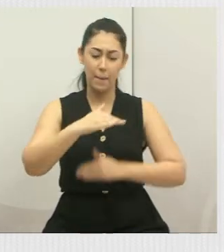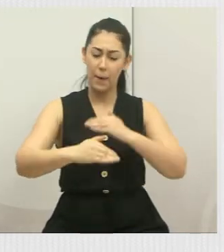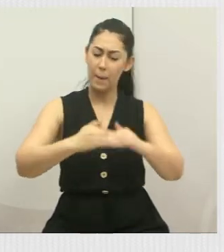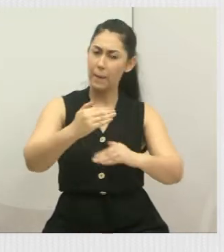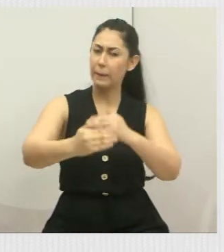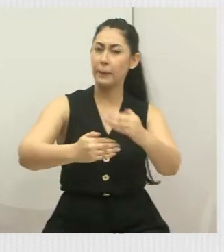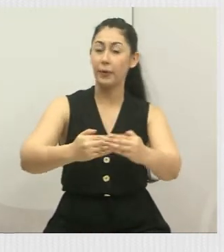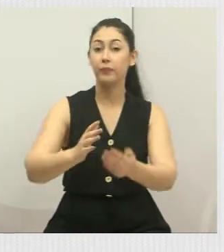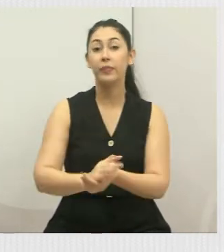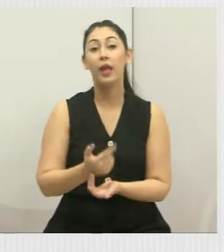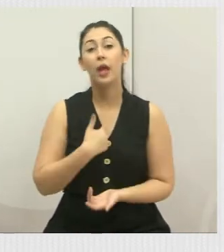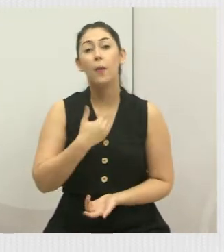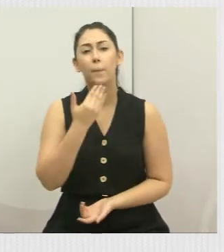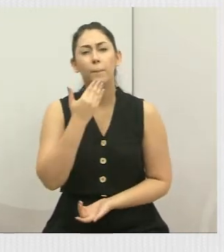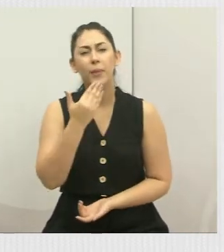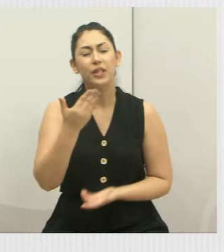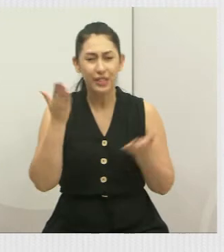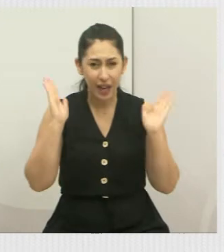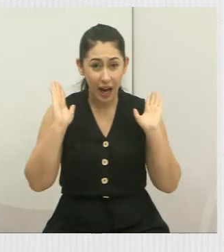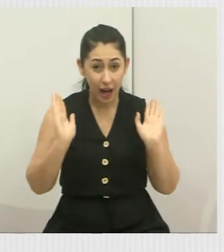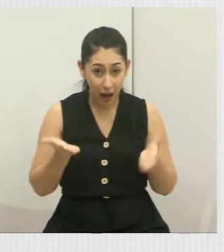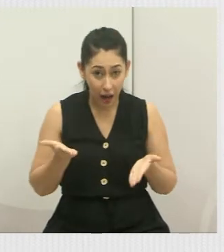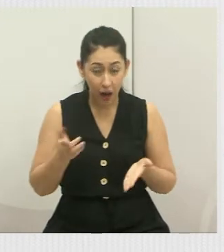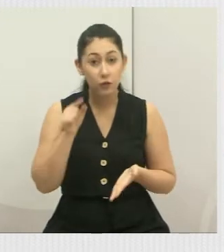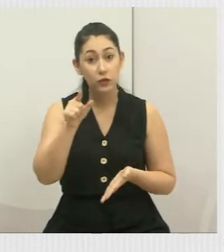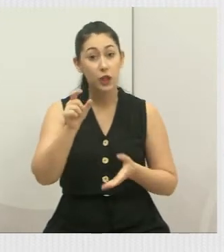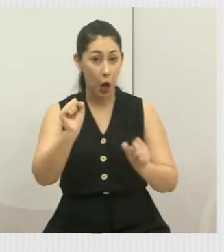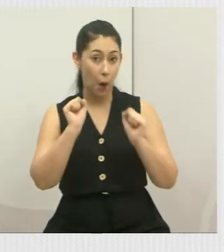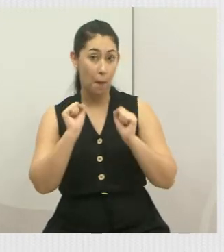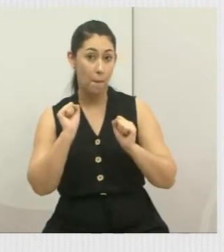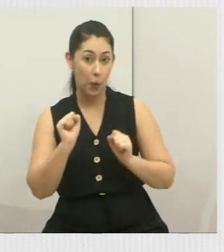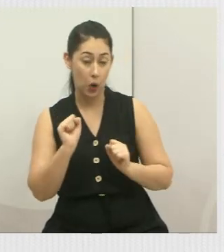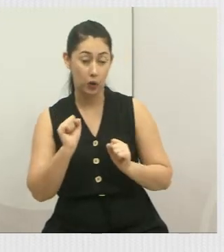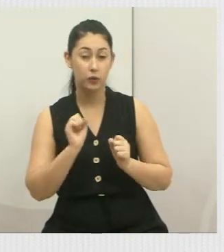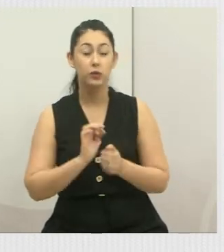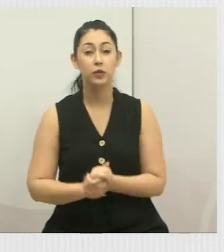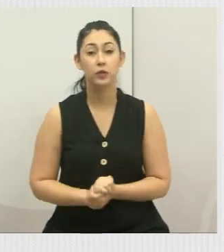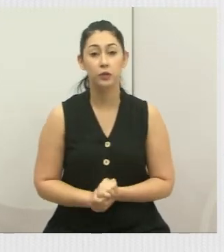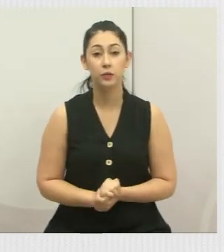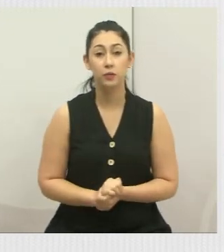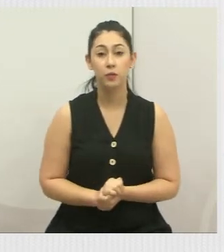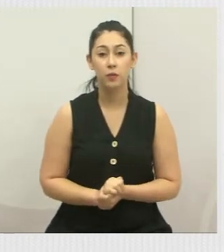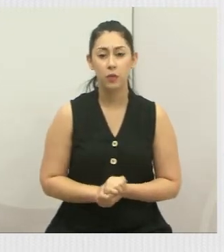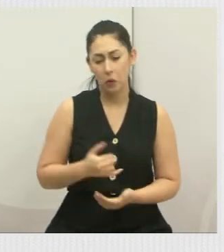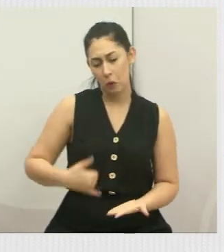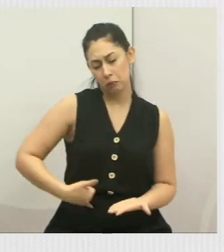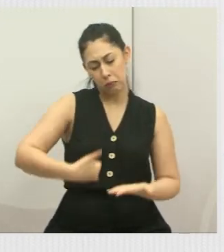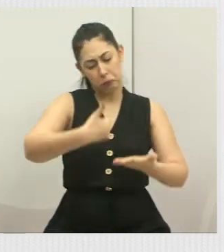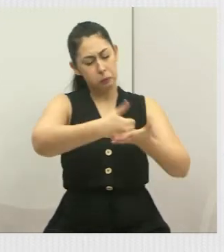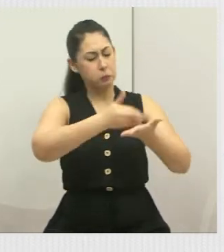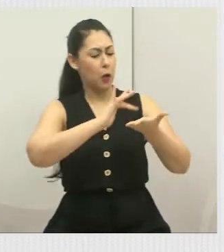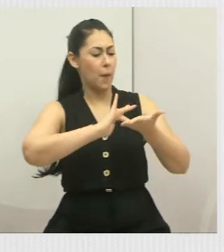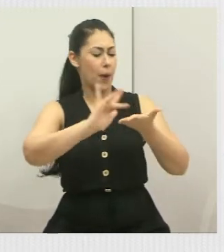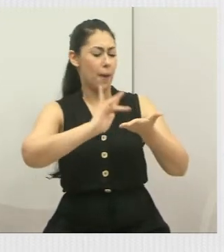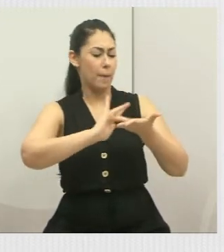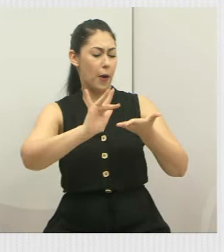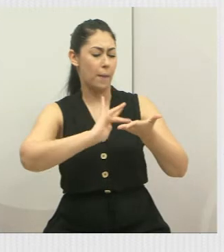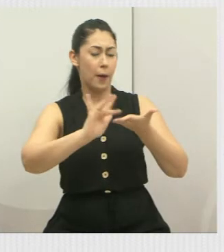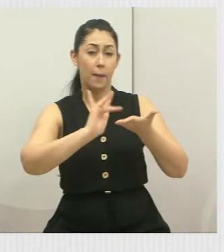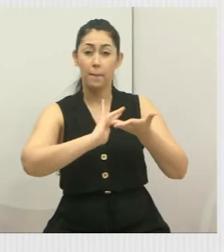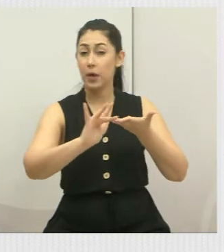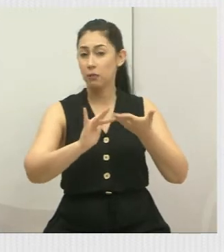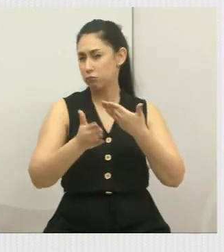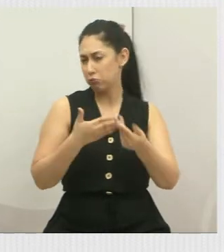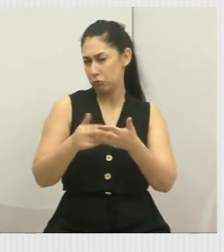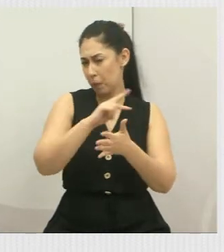vou pedir que, desde já, você acesse através do seu celular, tablet, desktop ou coisa